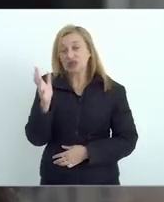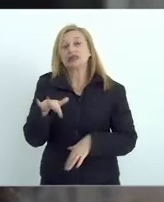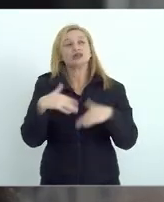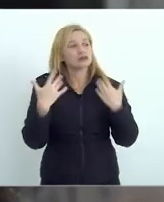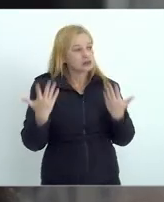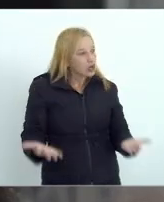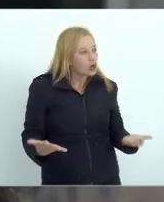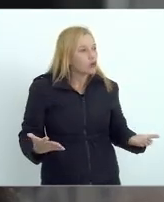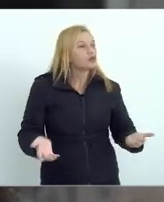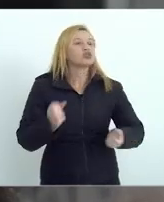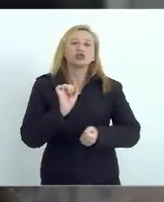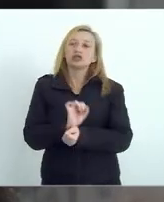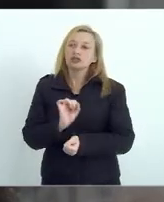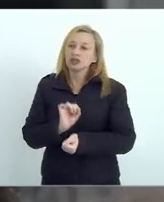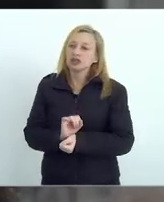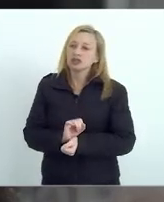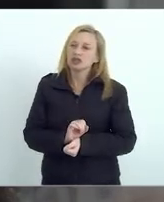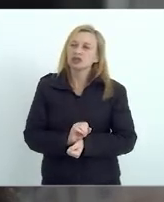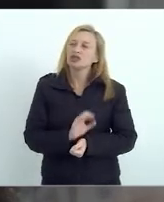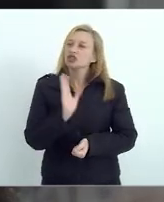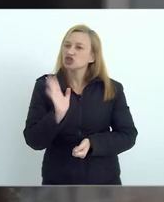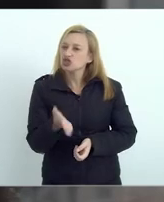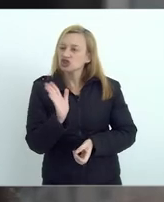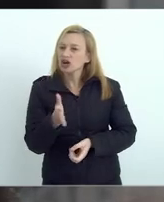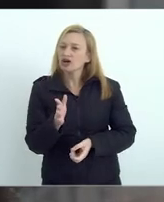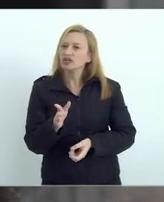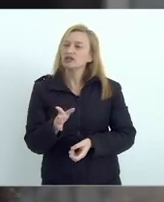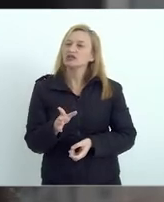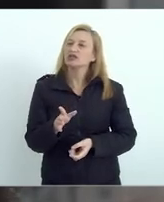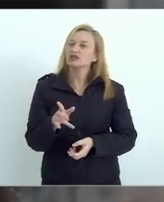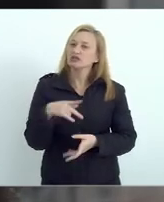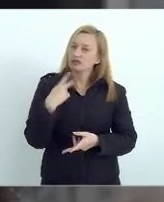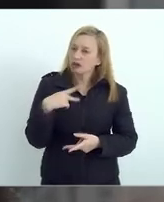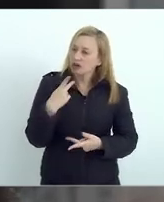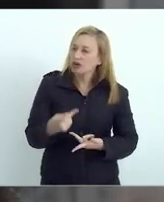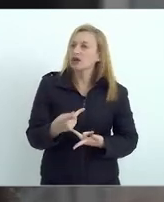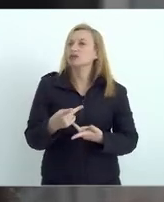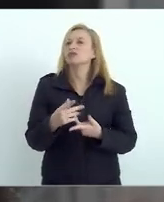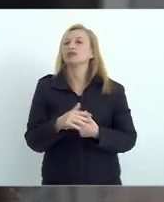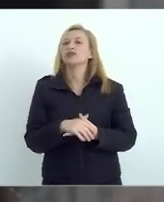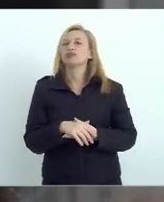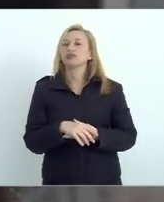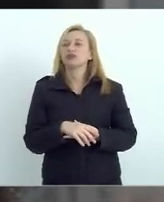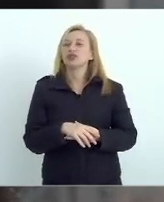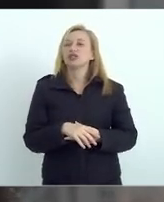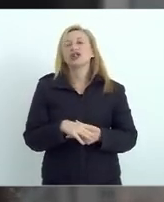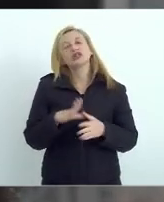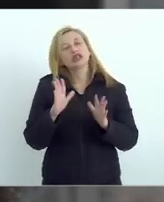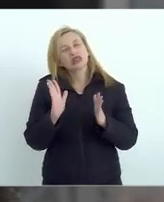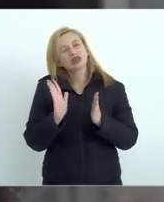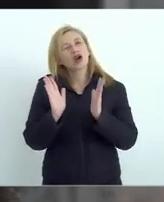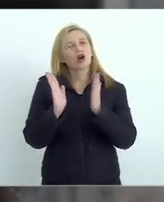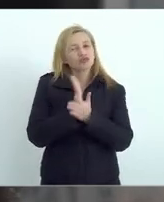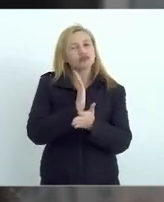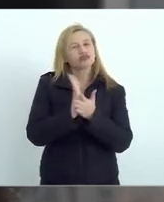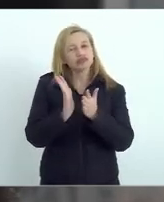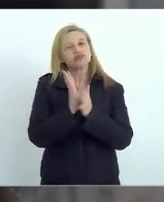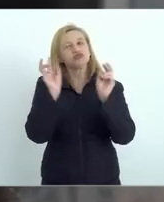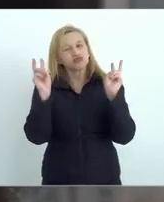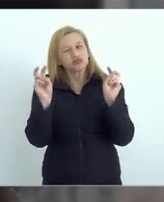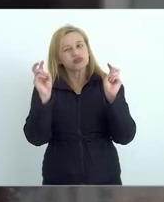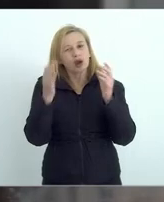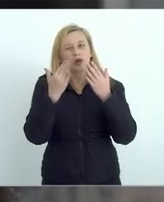então a gente espera já fizemos as nossas ponderações né a uma questão aí que a gente